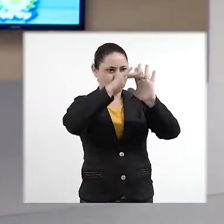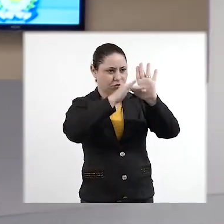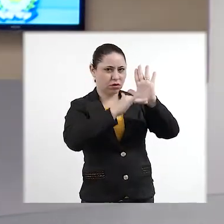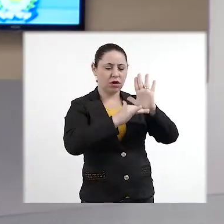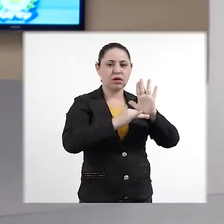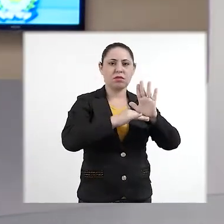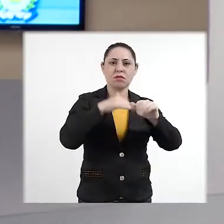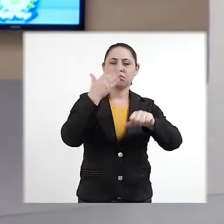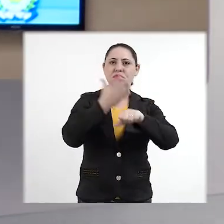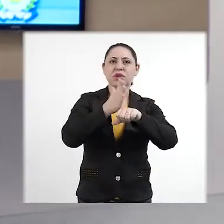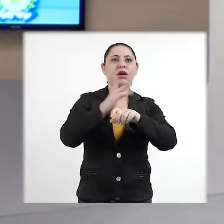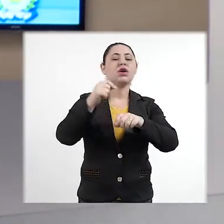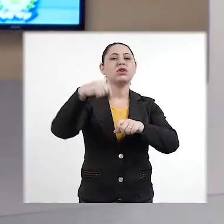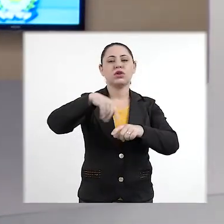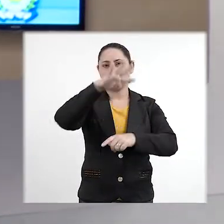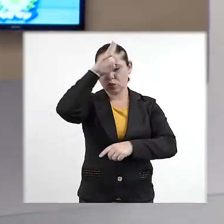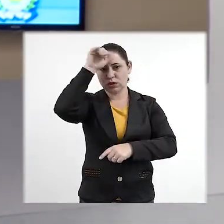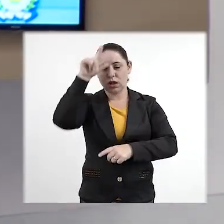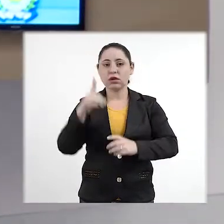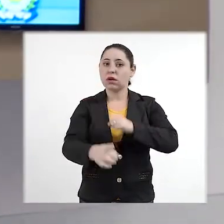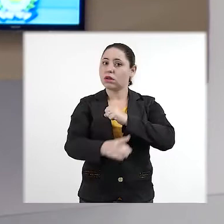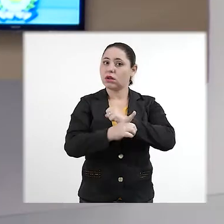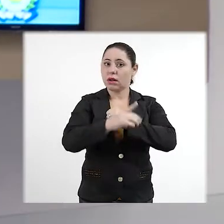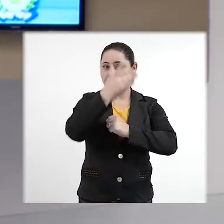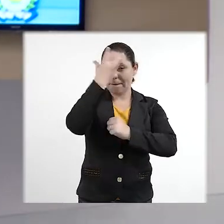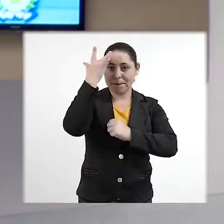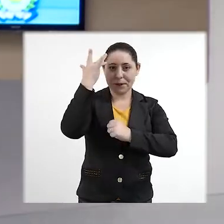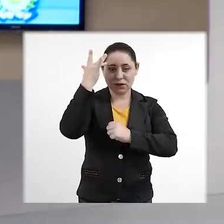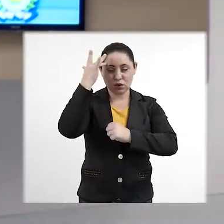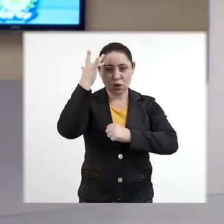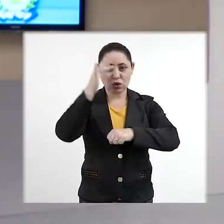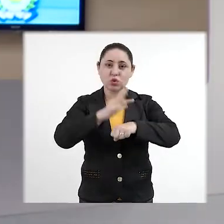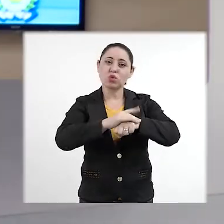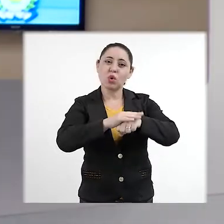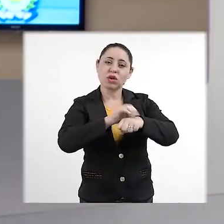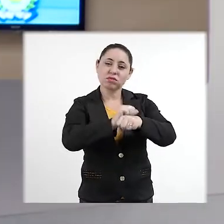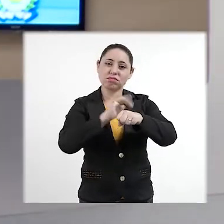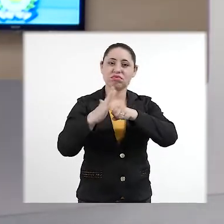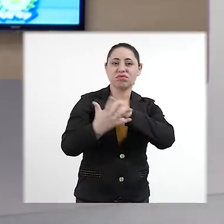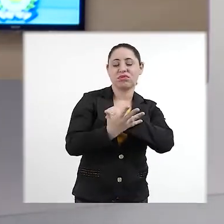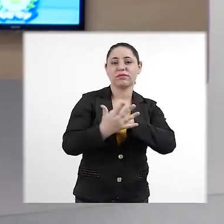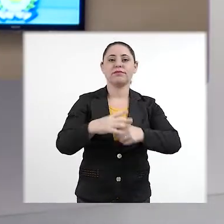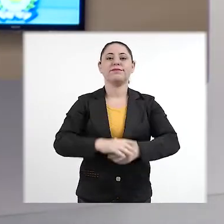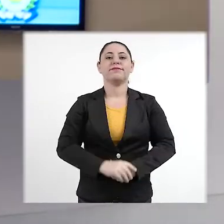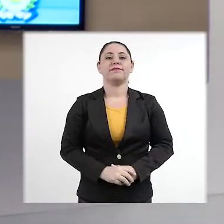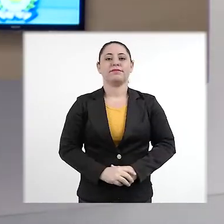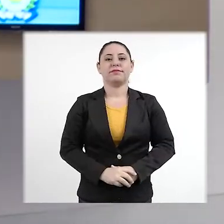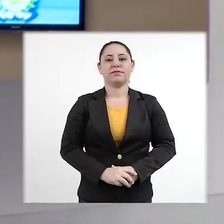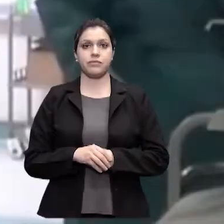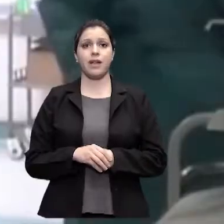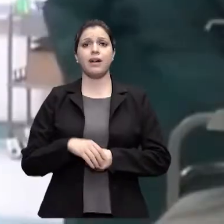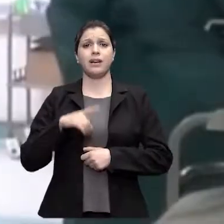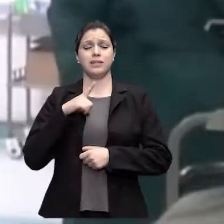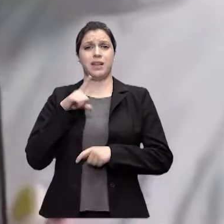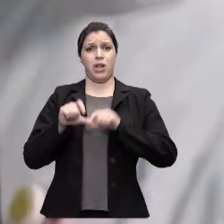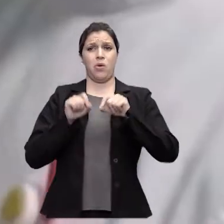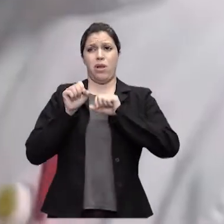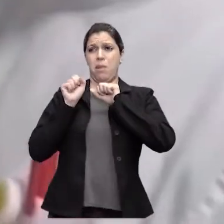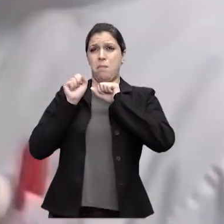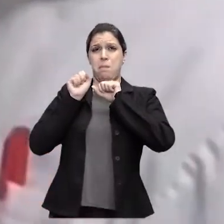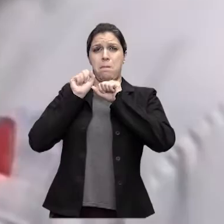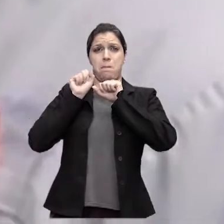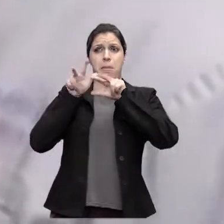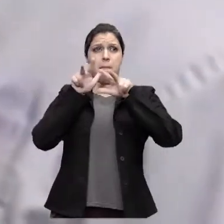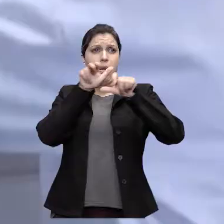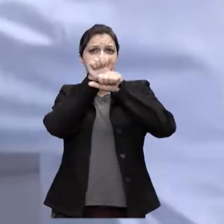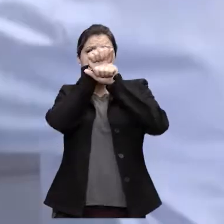se pautaram na capacidade do estado em atender pessoas infectadas pela doença. A pandemia